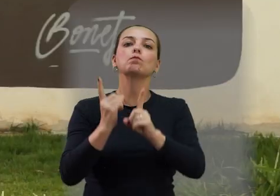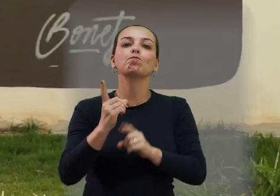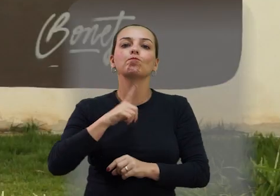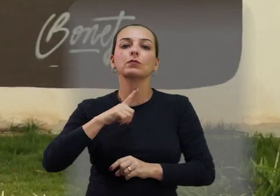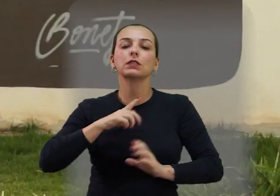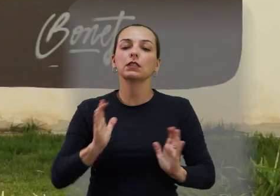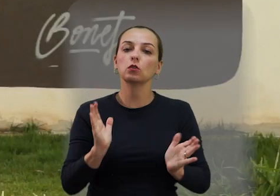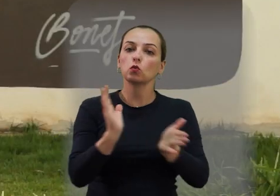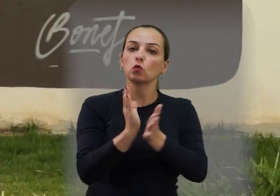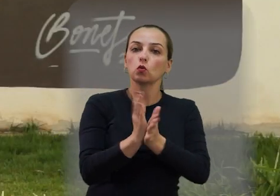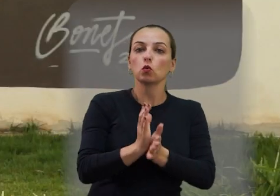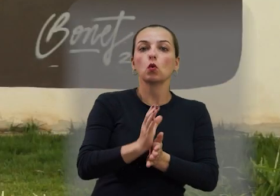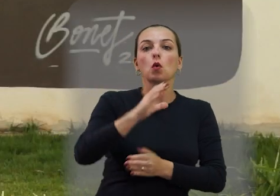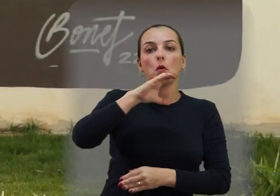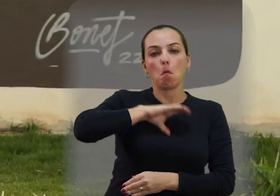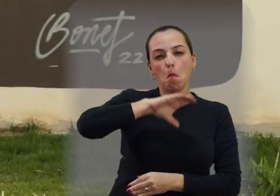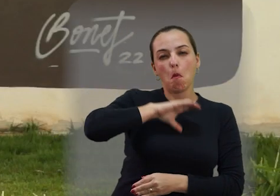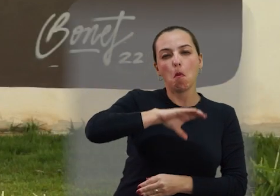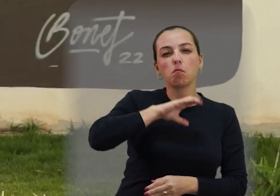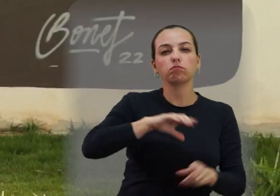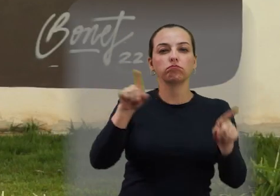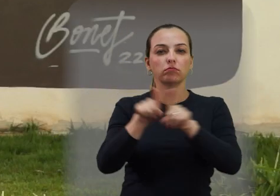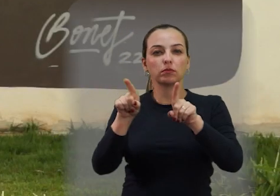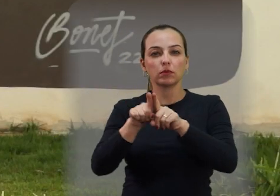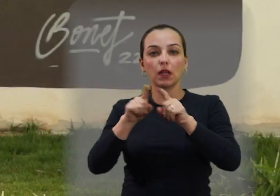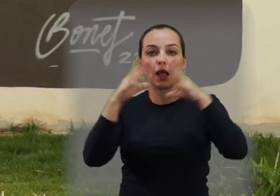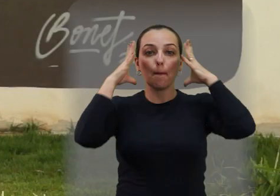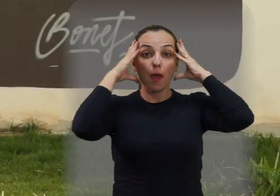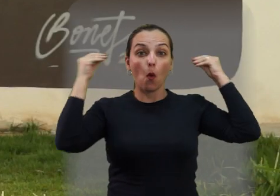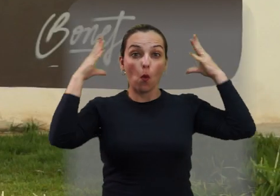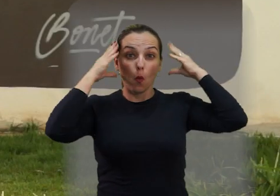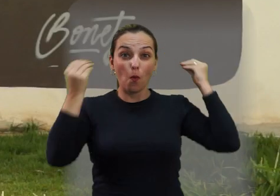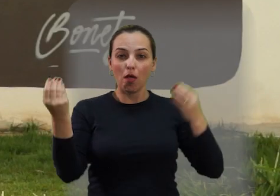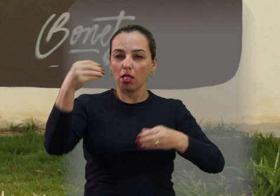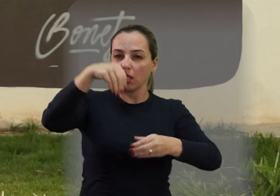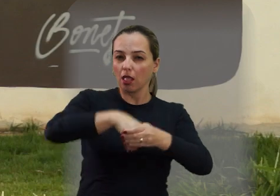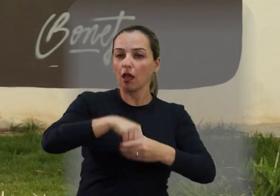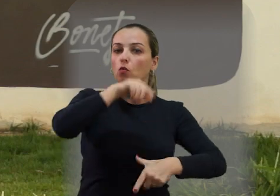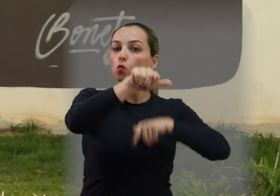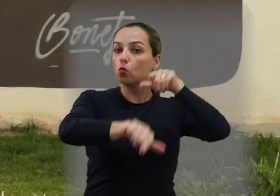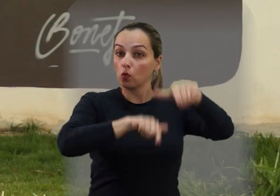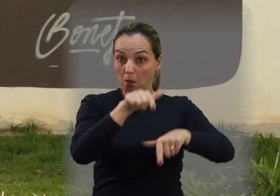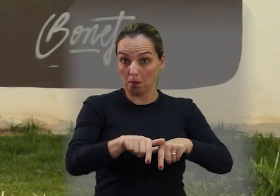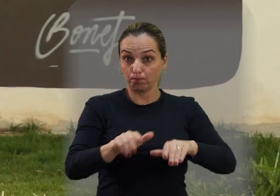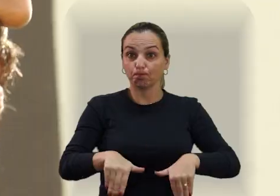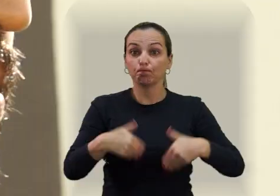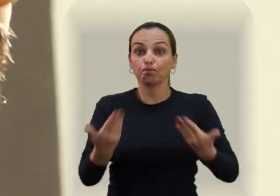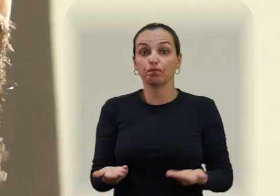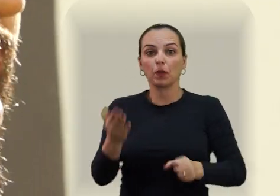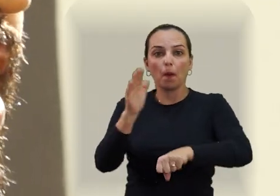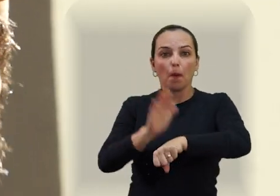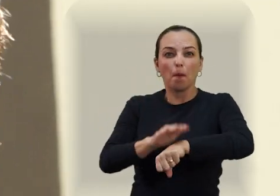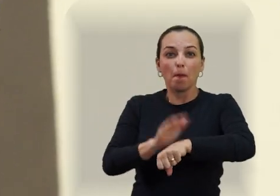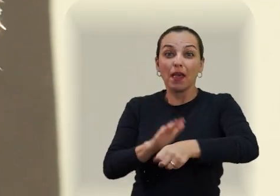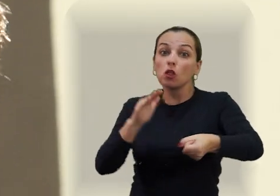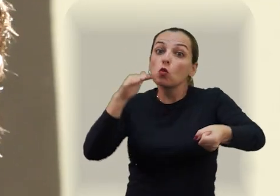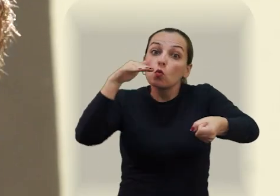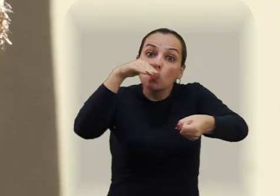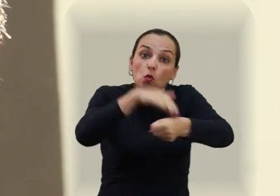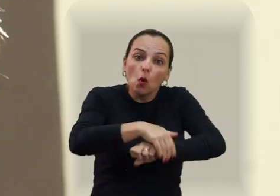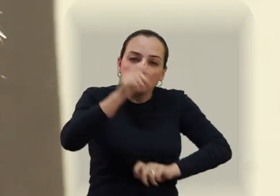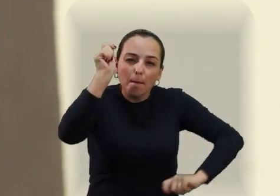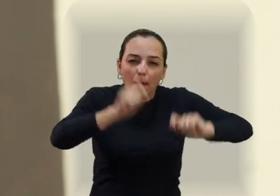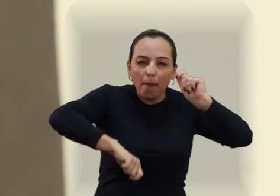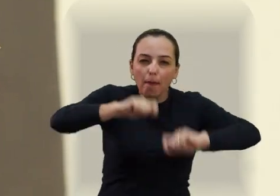Brasil, se encontraram com os índios e estavam dentro das colônias portuguesas ali, holandesas, trabalhando, à